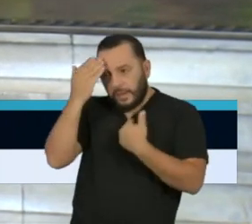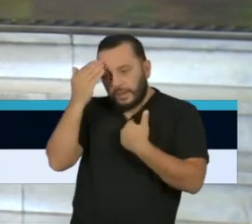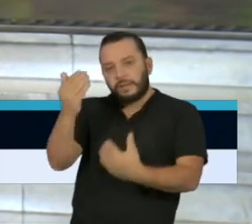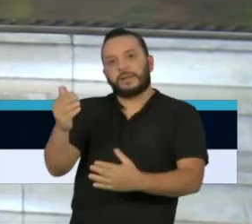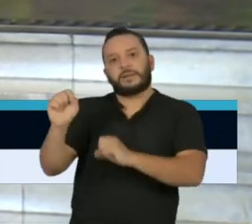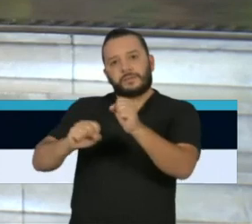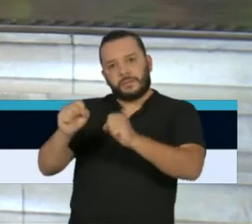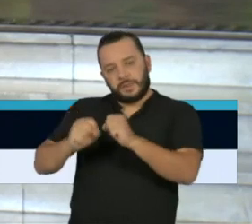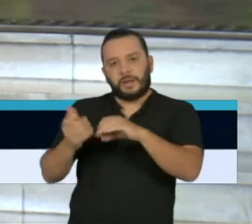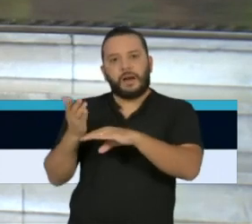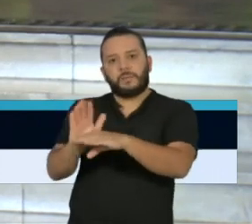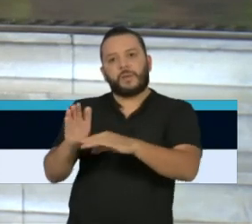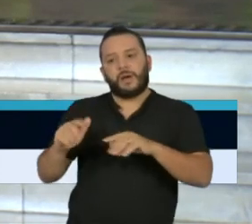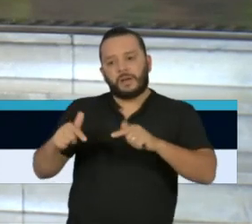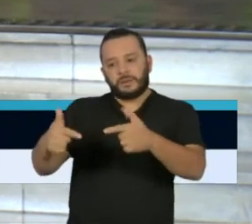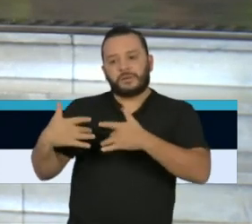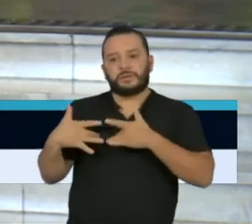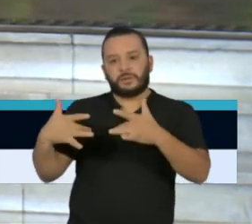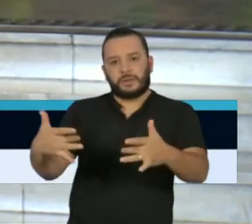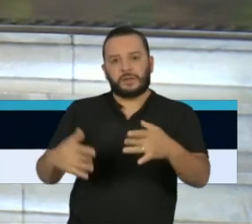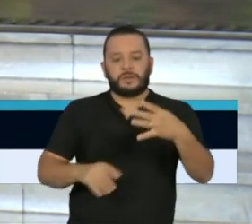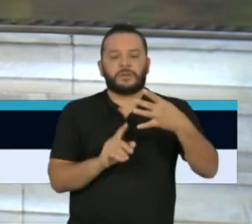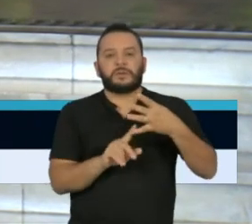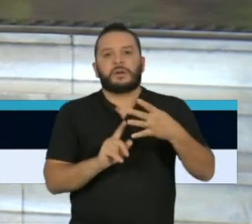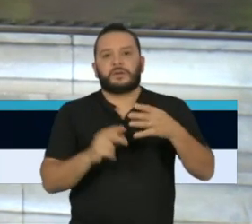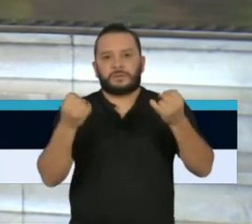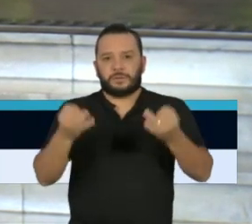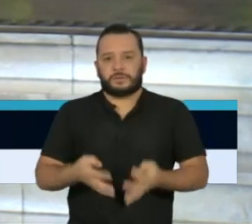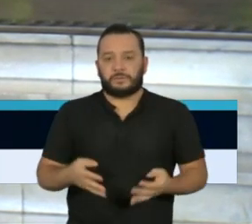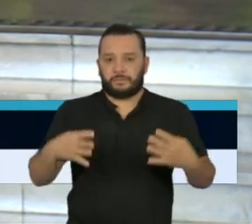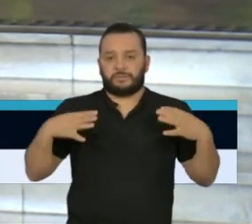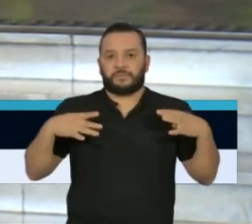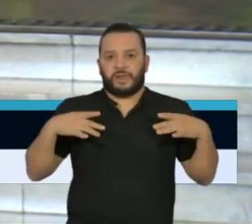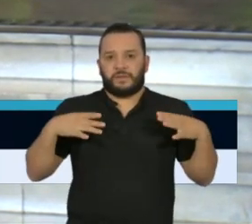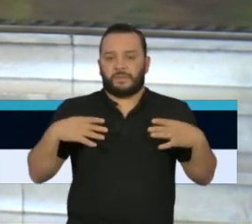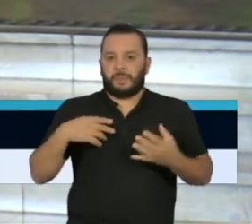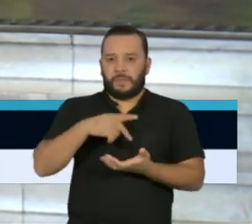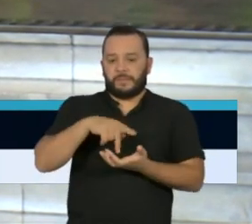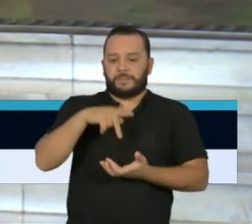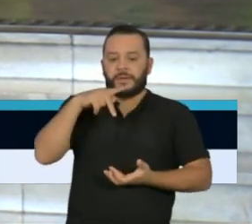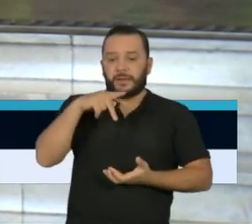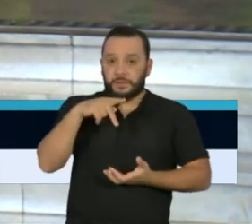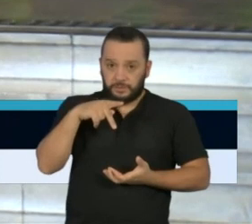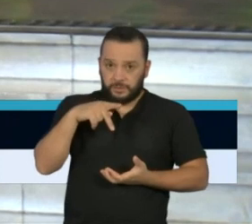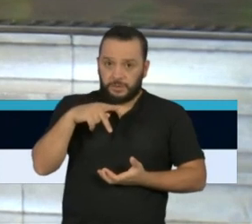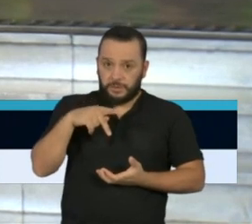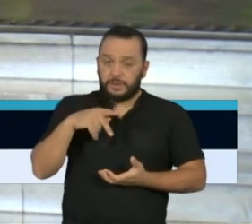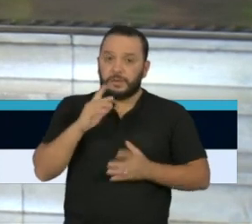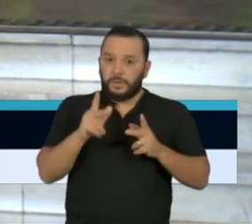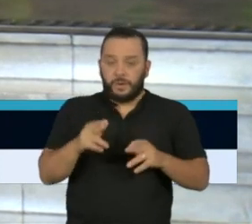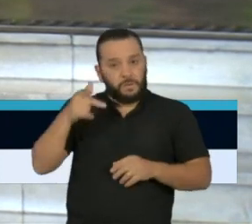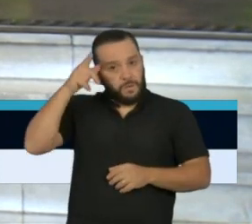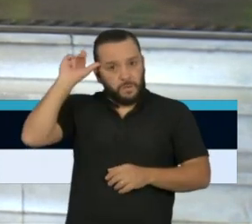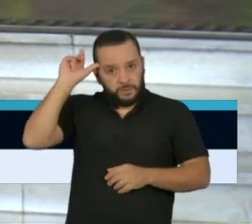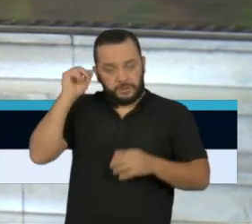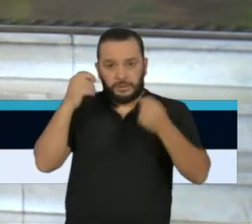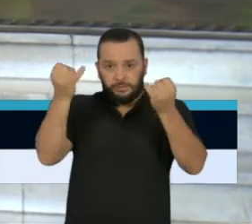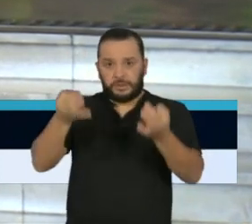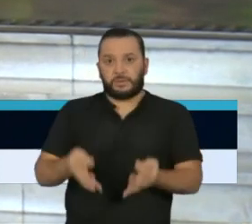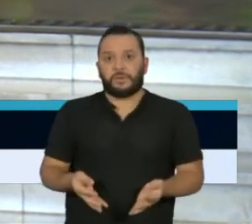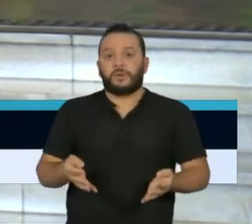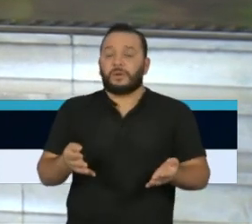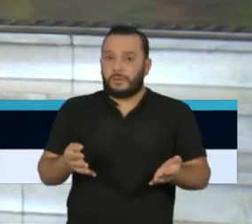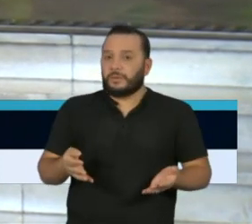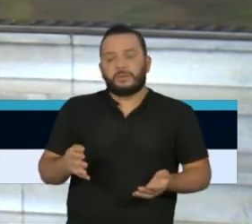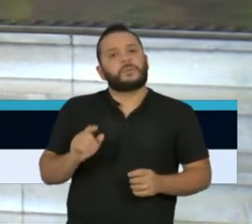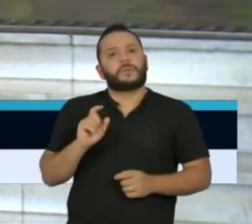Quarto e último informe neste feriado de Páscoa, da mesma maneira que fizemos já ontem nesta coletiva de imprensa,